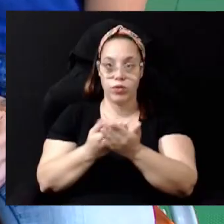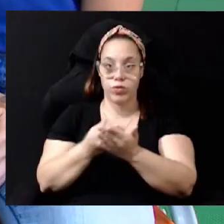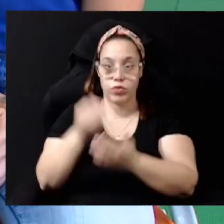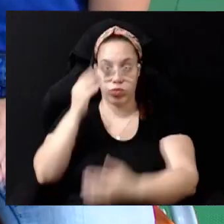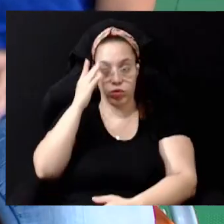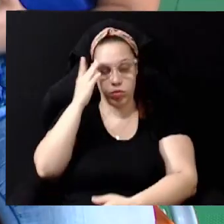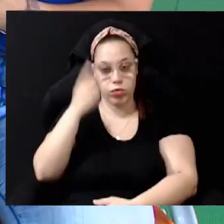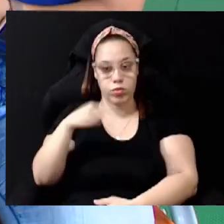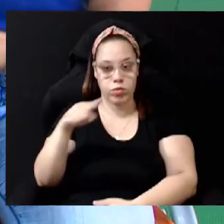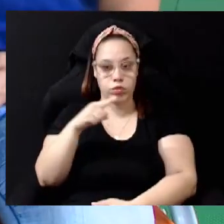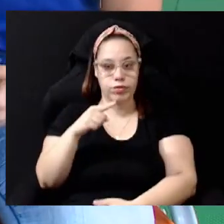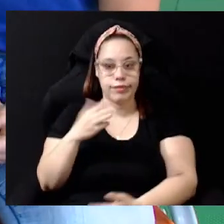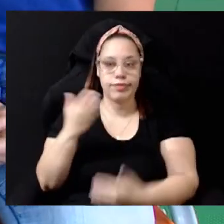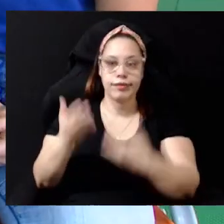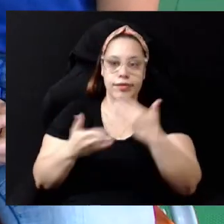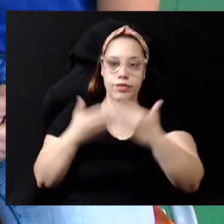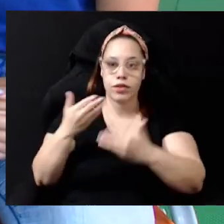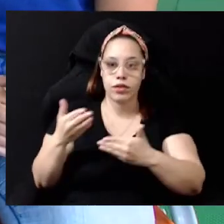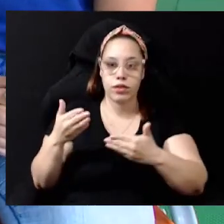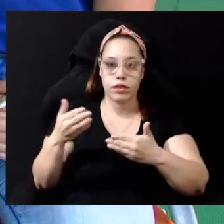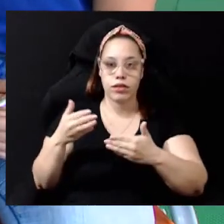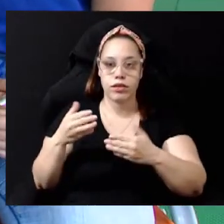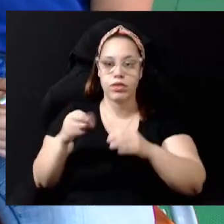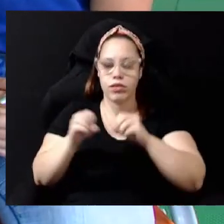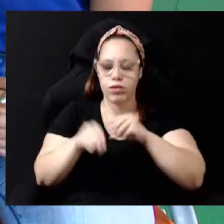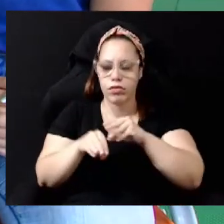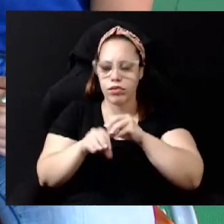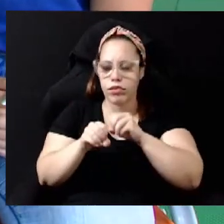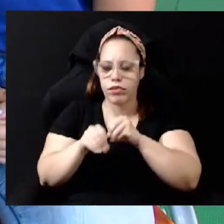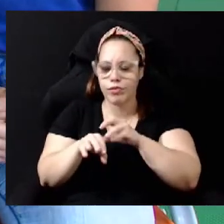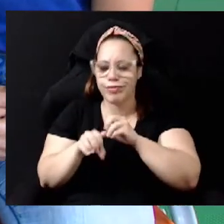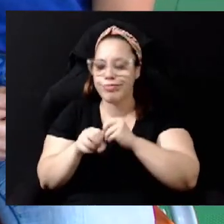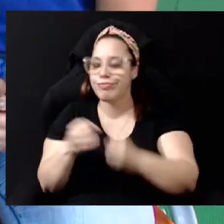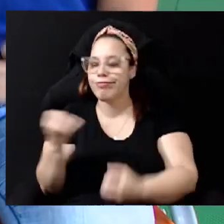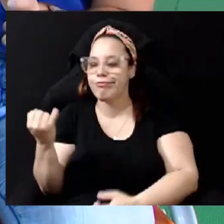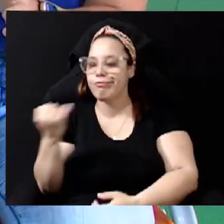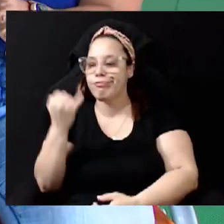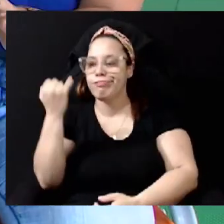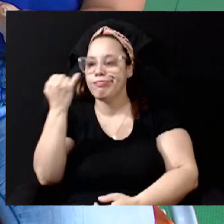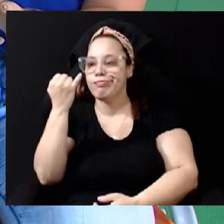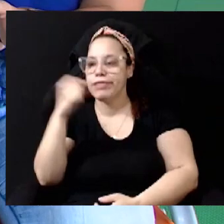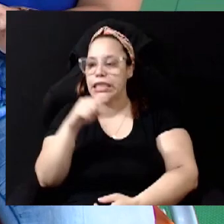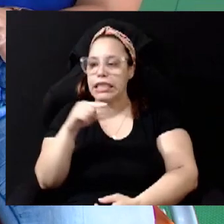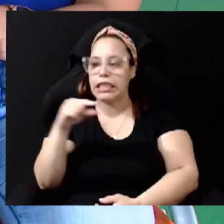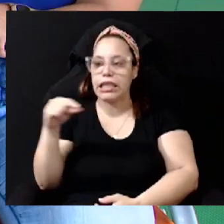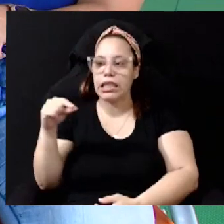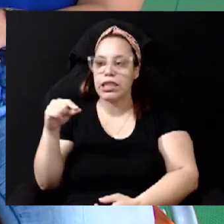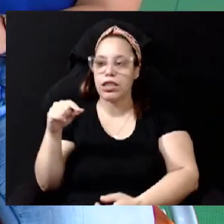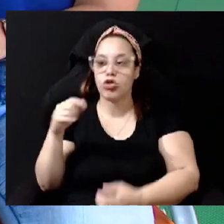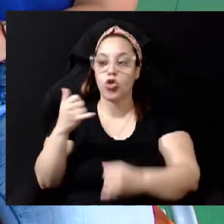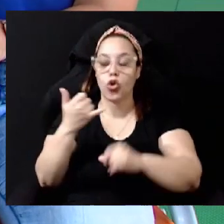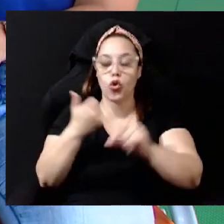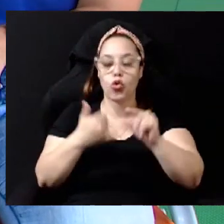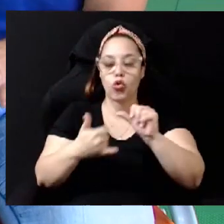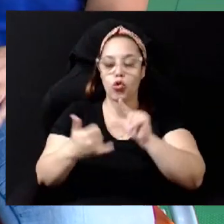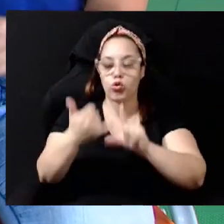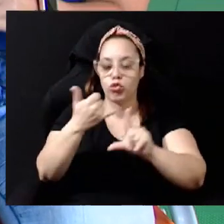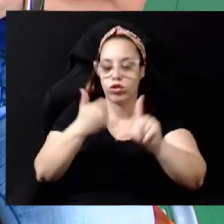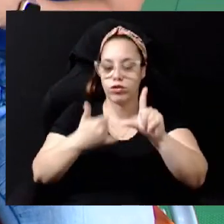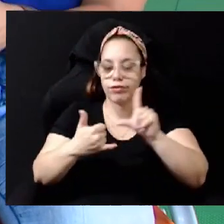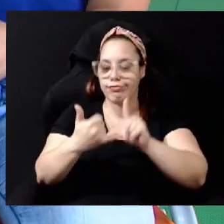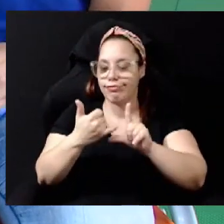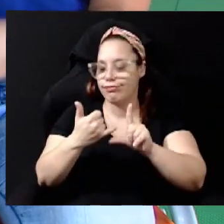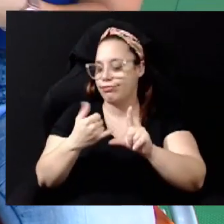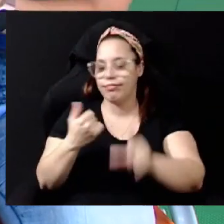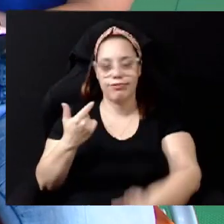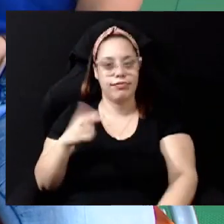aulas. Então, isso já é uma forma que eu coloco para inseri-los um pouco mais sair um pouco dessa parte lúdica, porque não